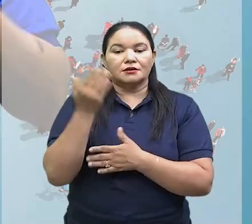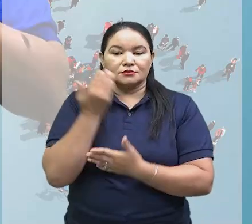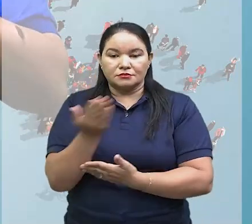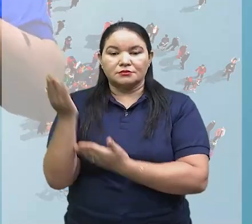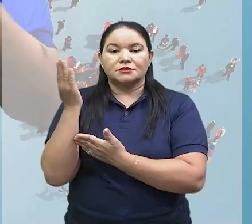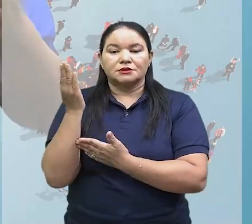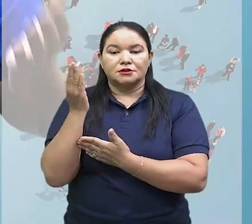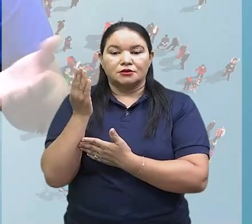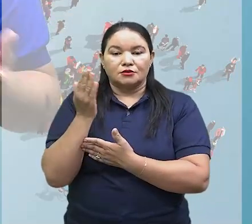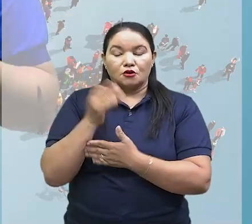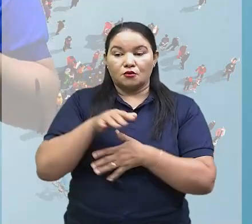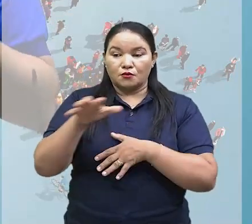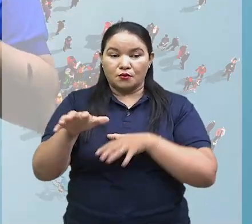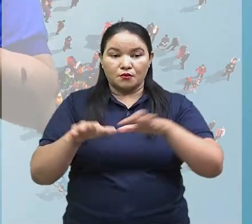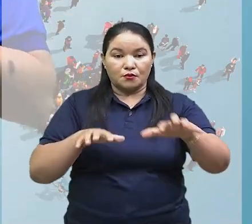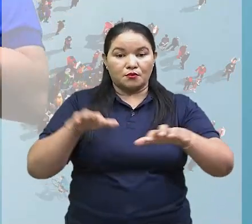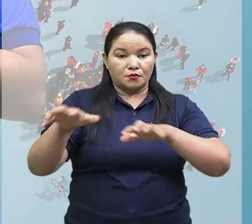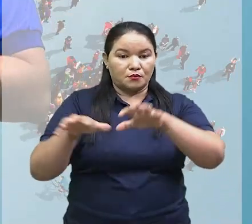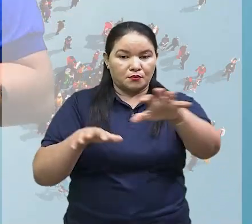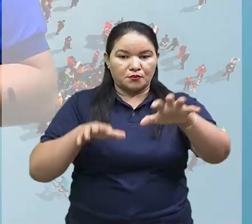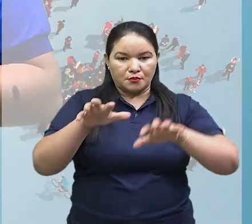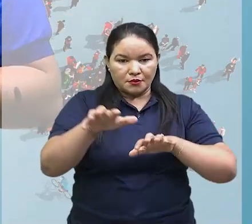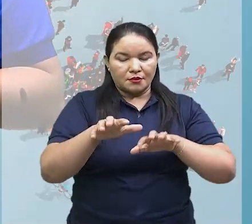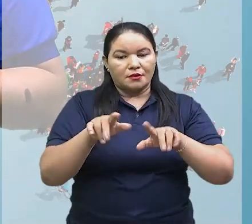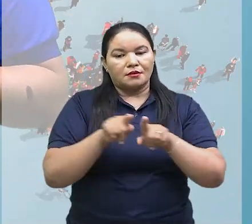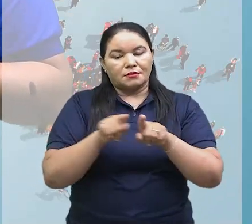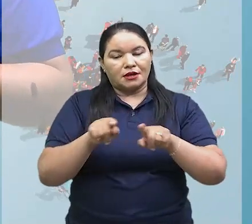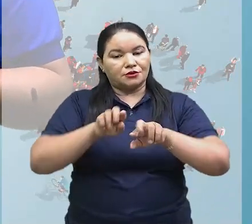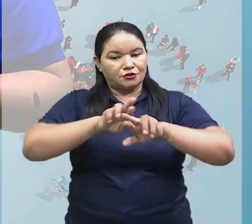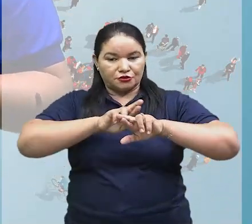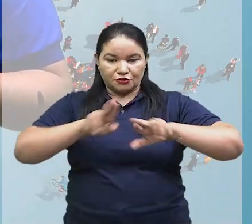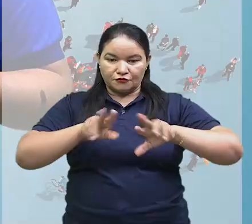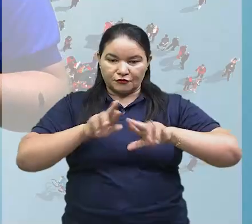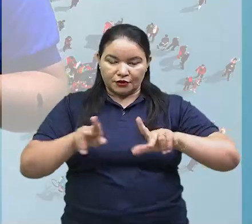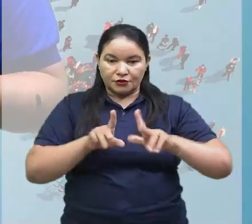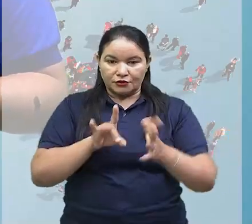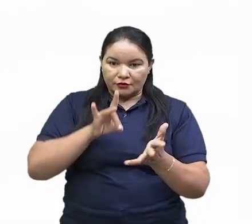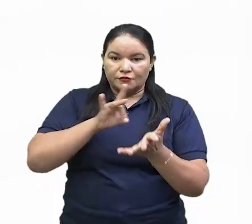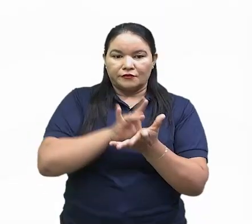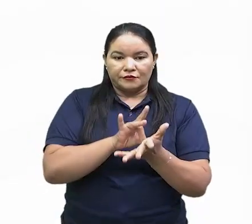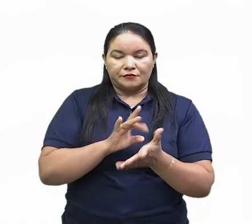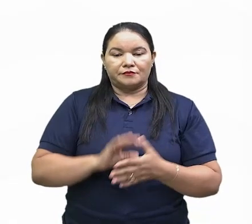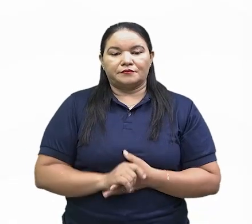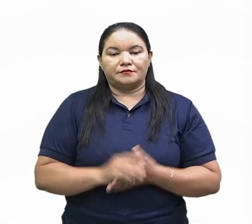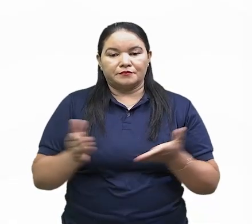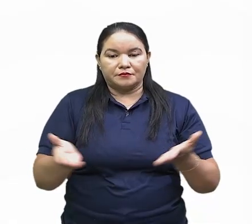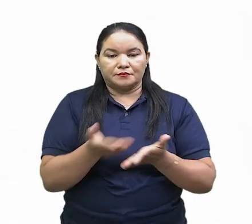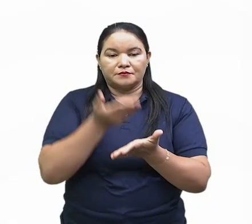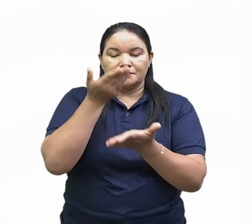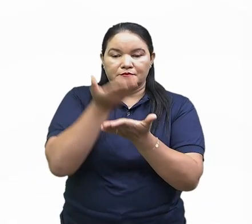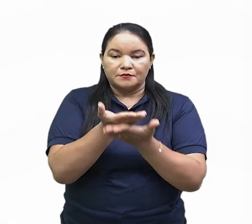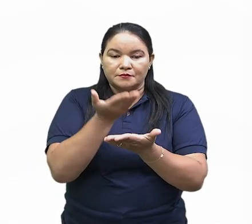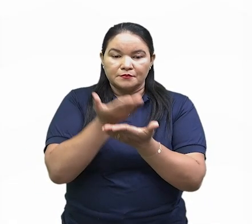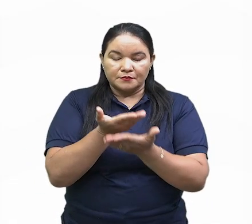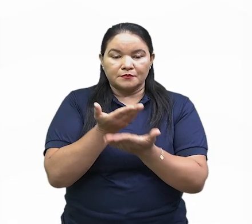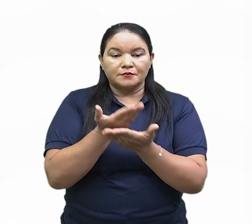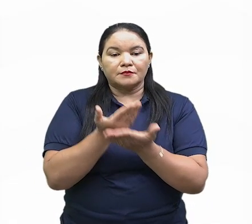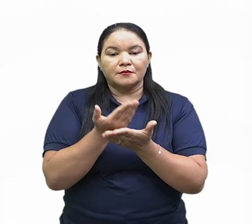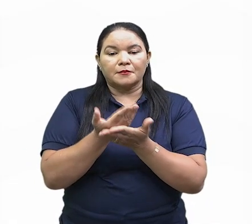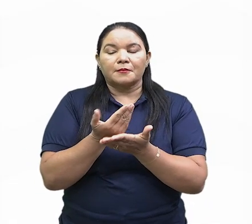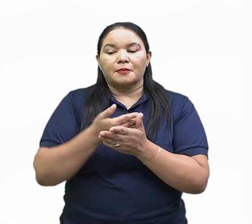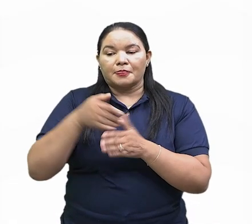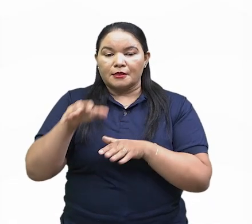distribuído, mas, na verdade, não é assim que acontece, tá bom? Então, vamos estudar também sobre essa